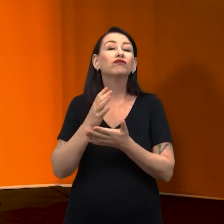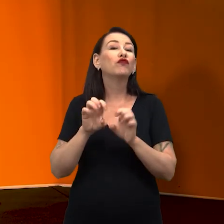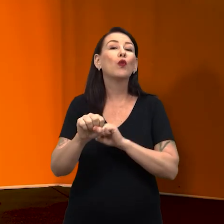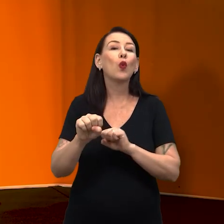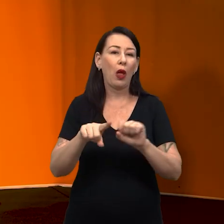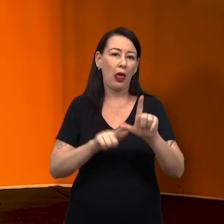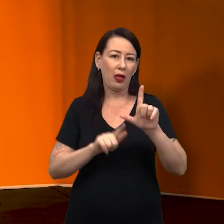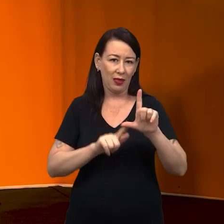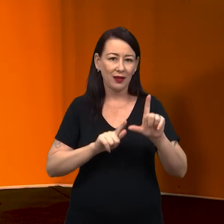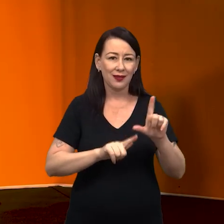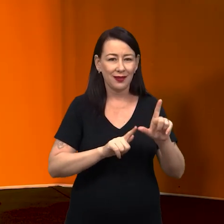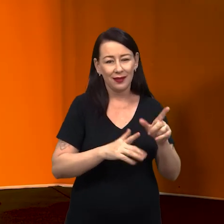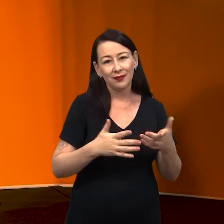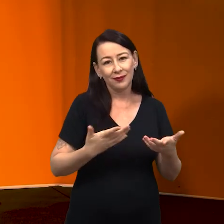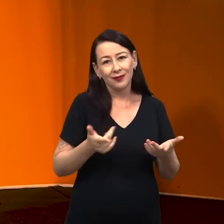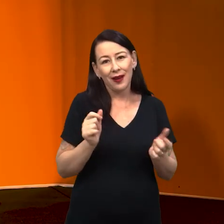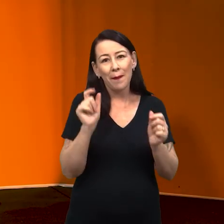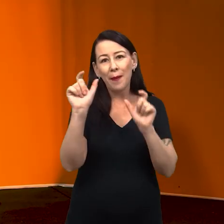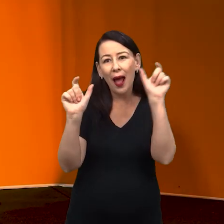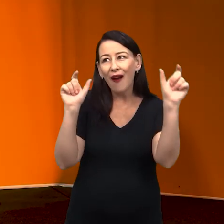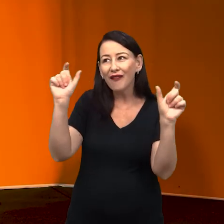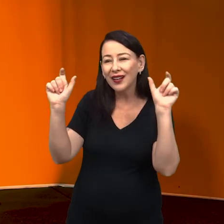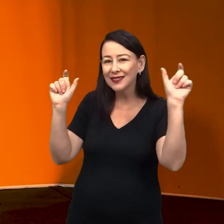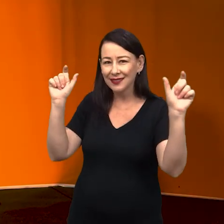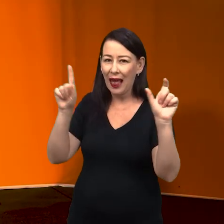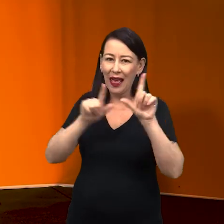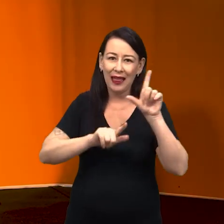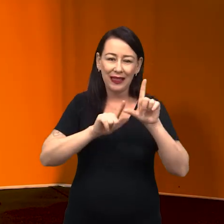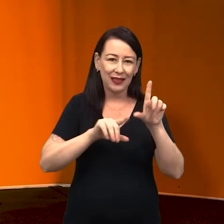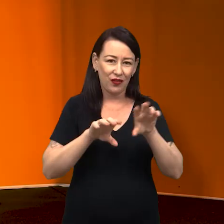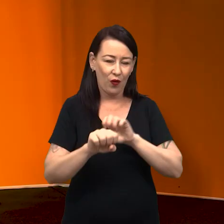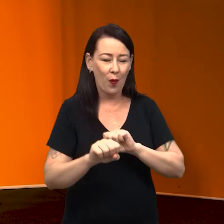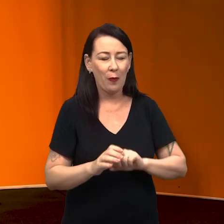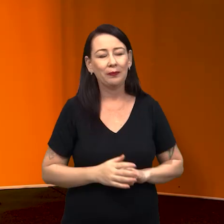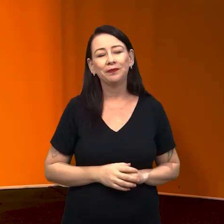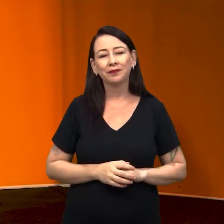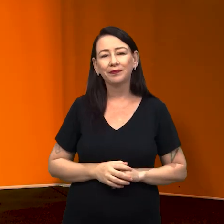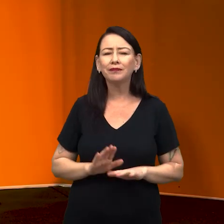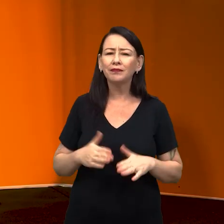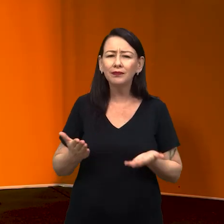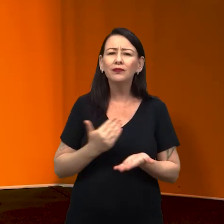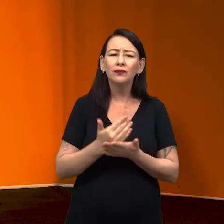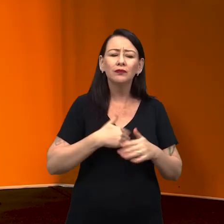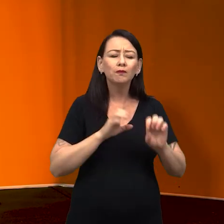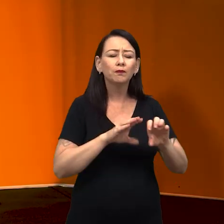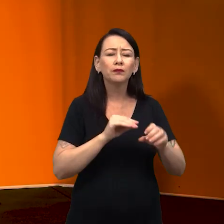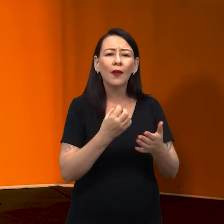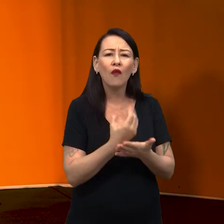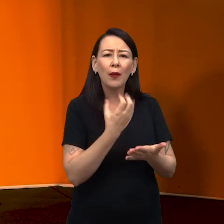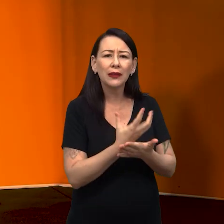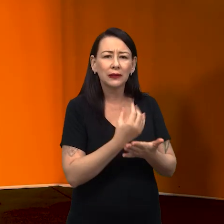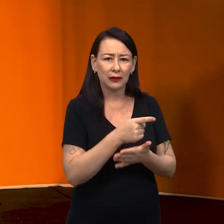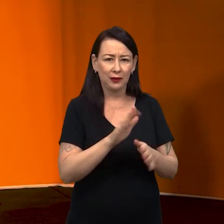a palavra é também um lugar que eu ocupo, que gosto muito. Então eu comecei a alfabetizar essas crianças e